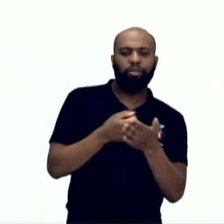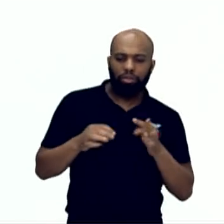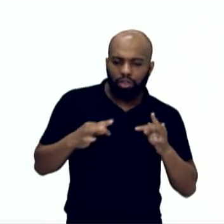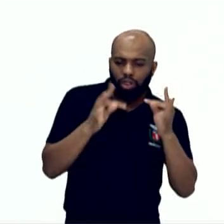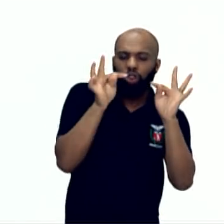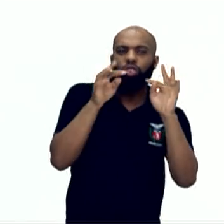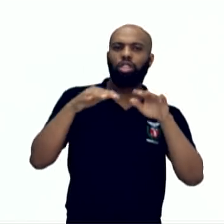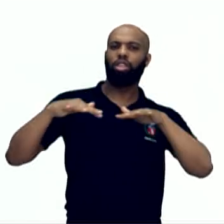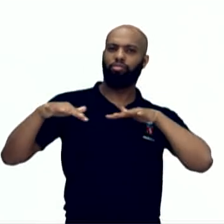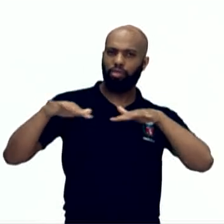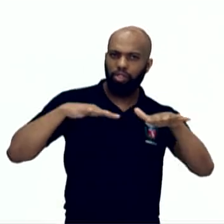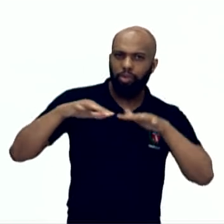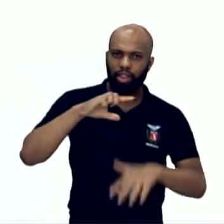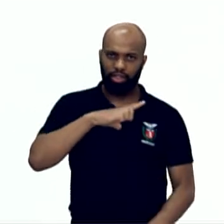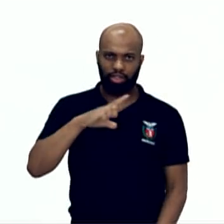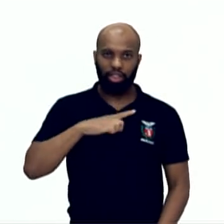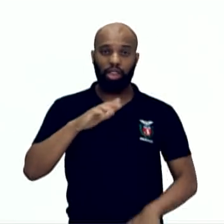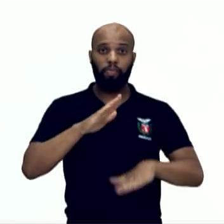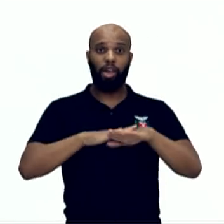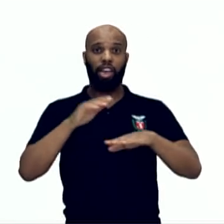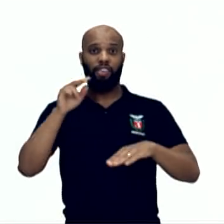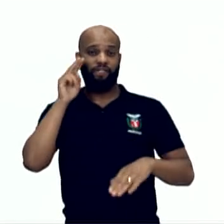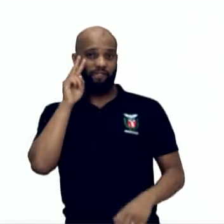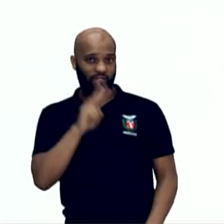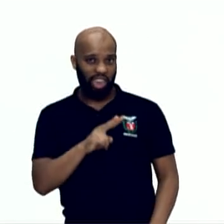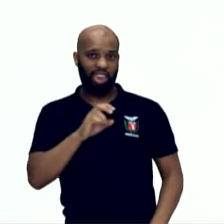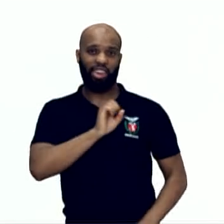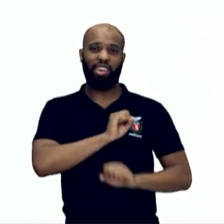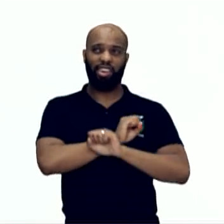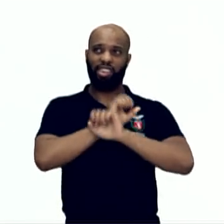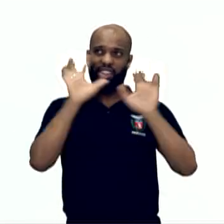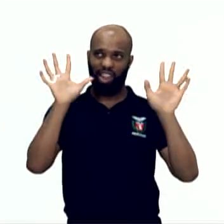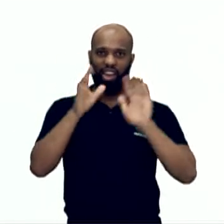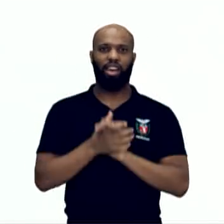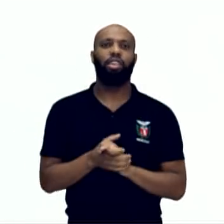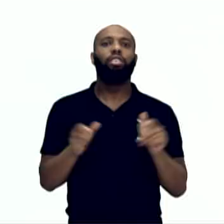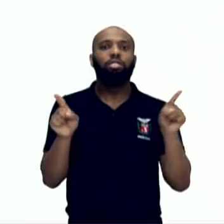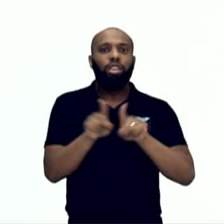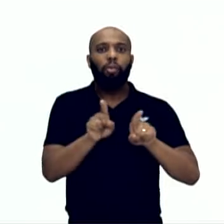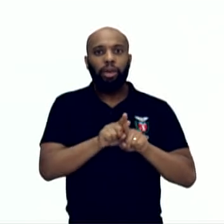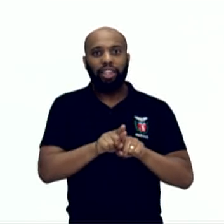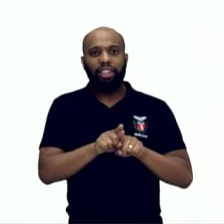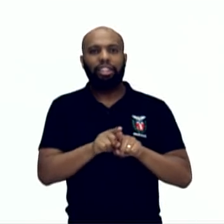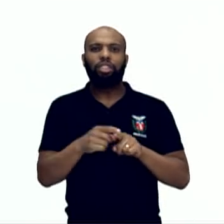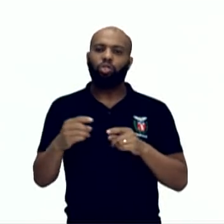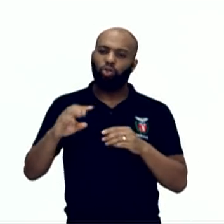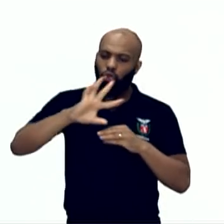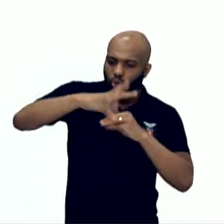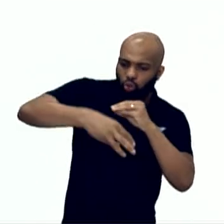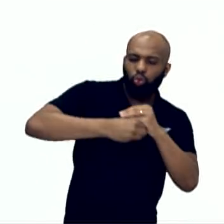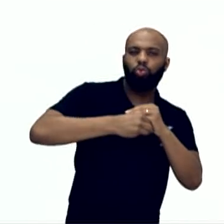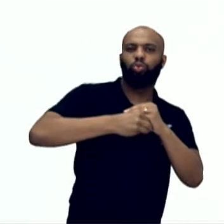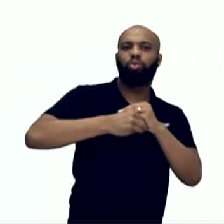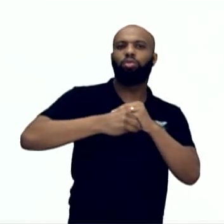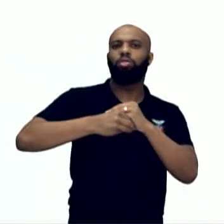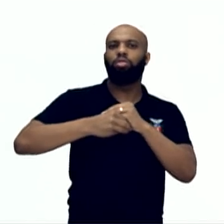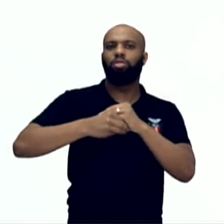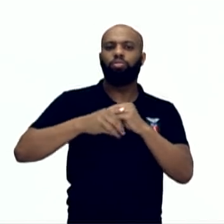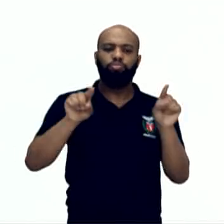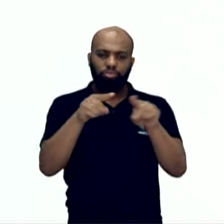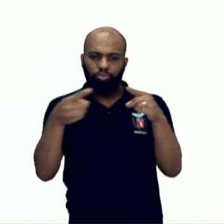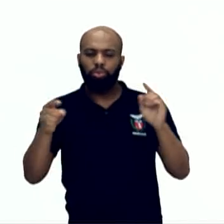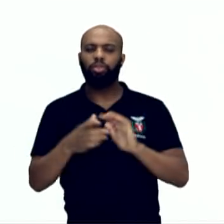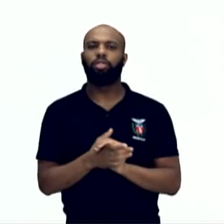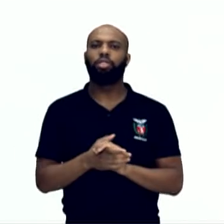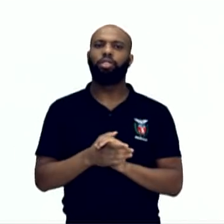de movimento, fica mais visível, a ideia de colocar uma música. Então,